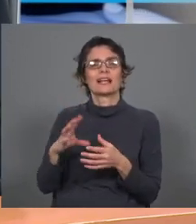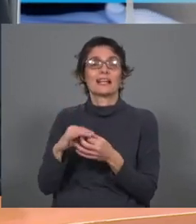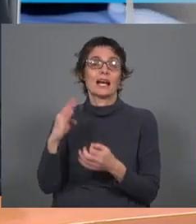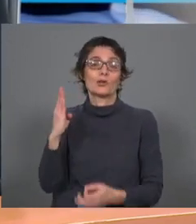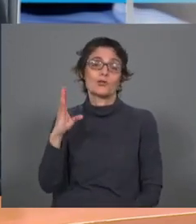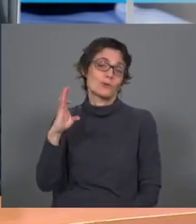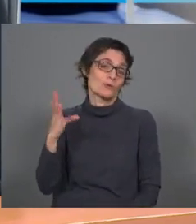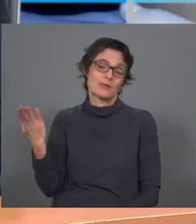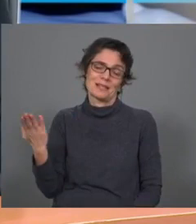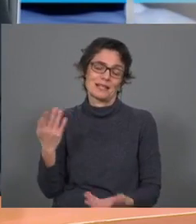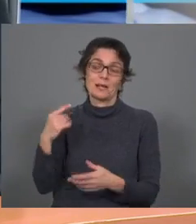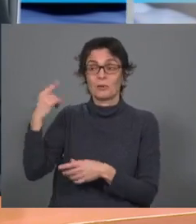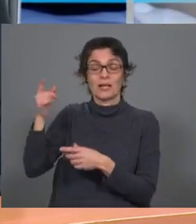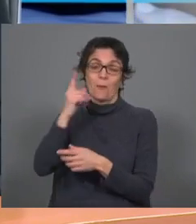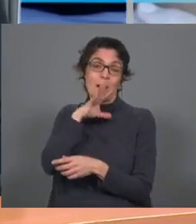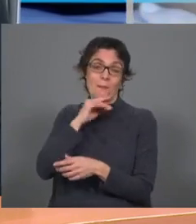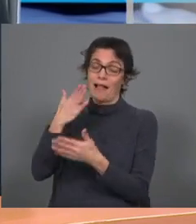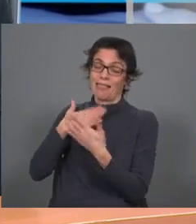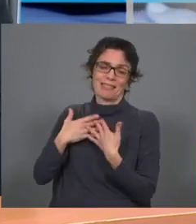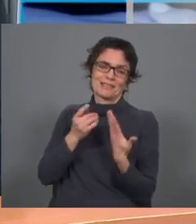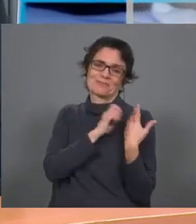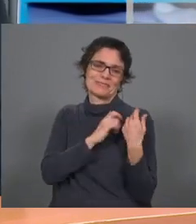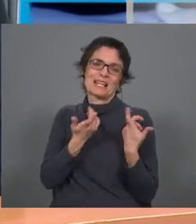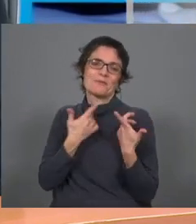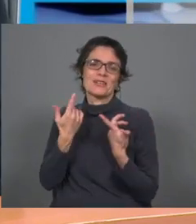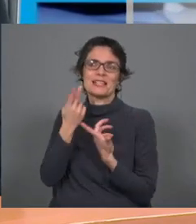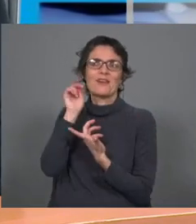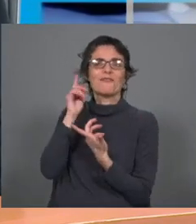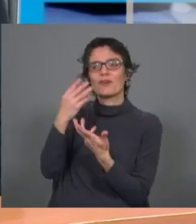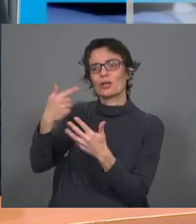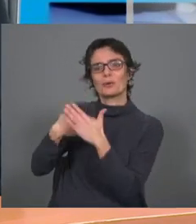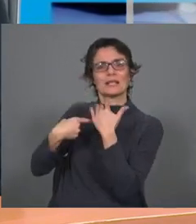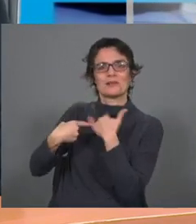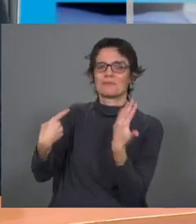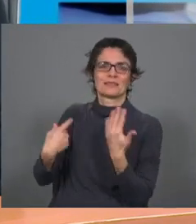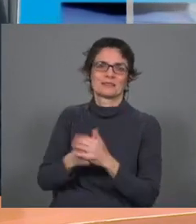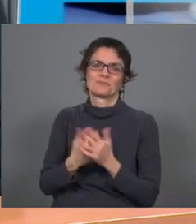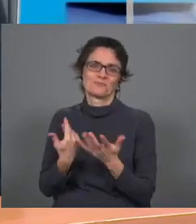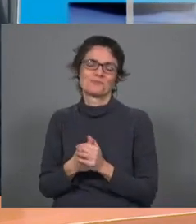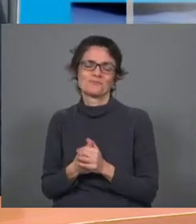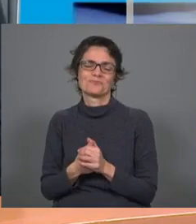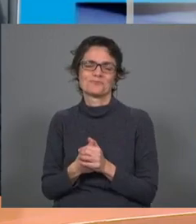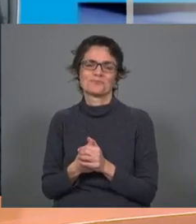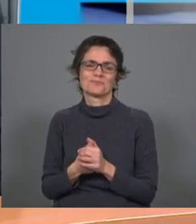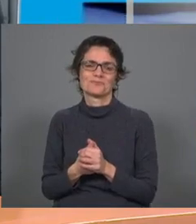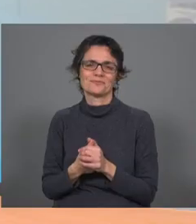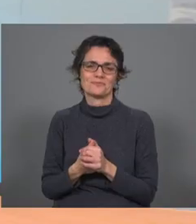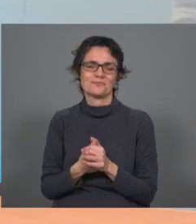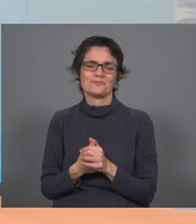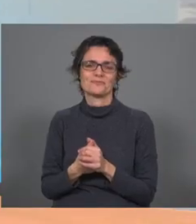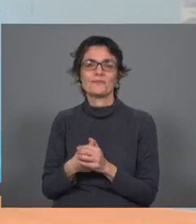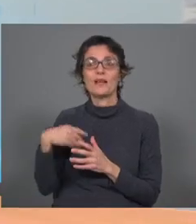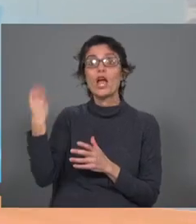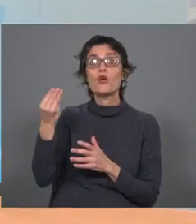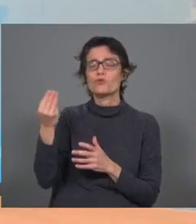por eles. Portanto, sim, a hospitalidade tem sido uma grande parte da minha vida, sim. E como é que os jovens que nos escutam, como é que